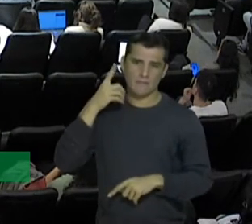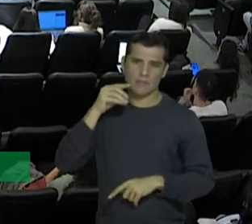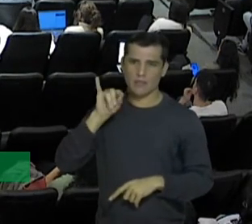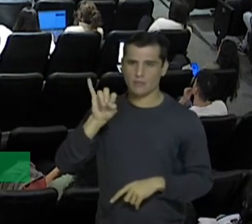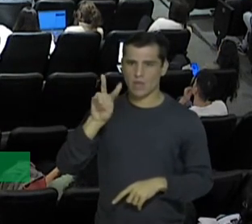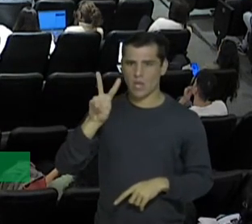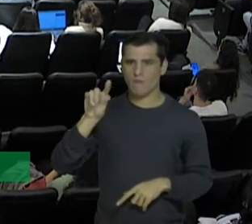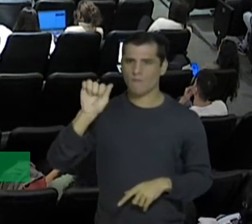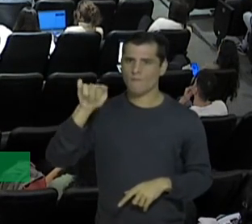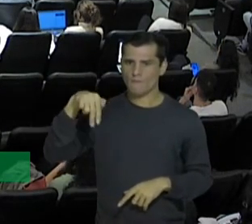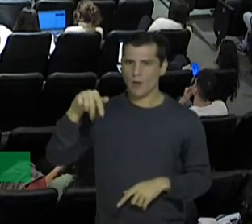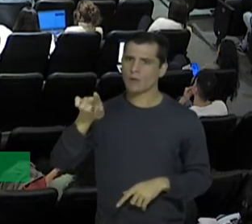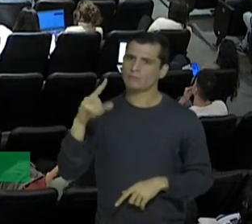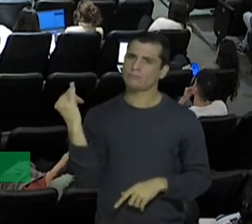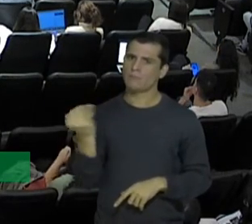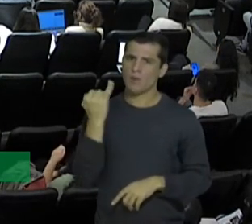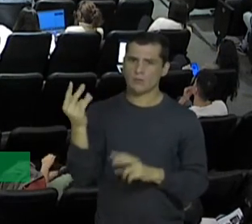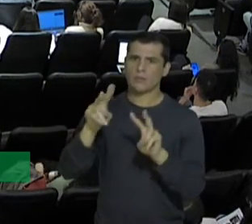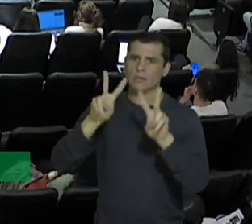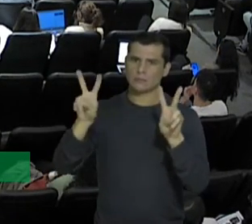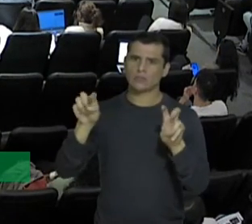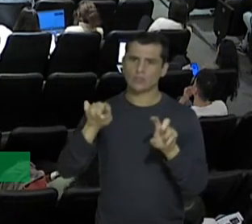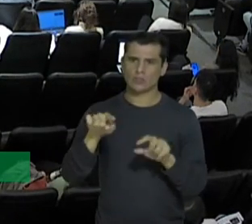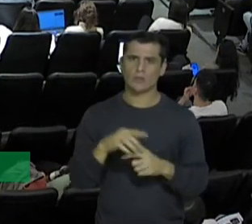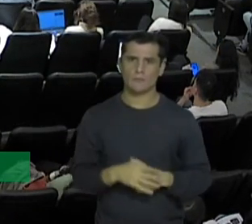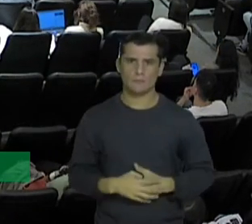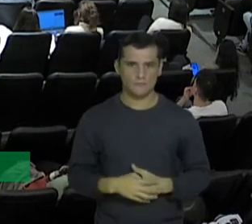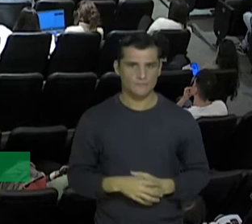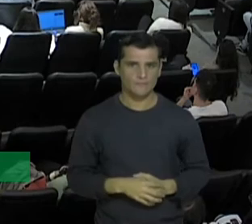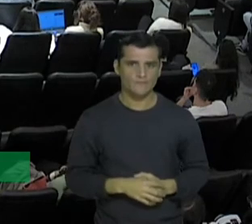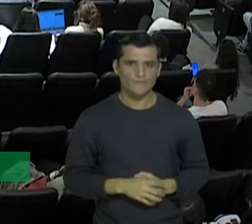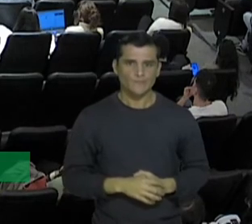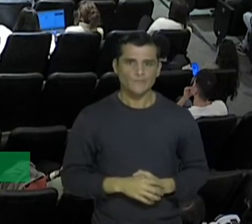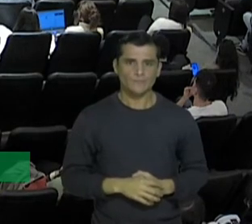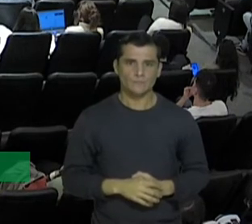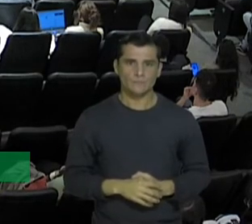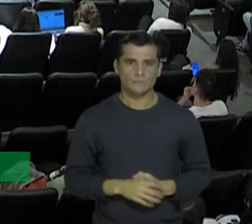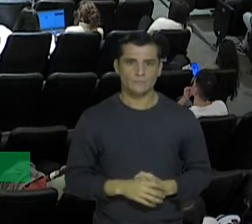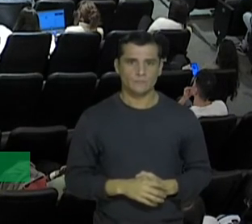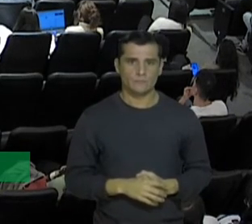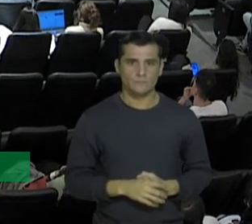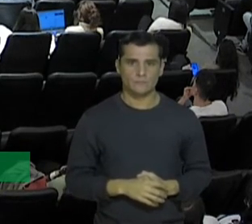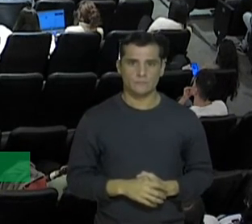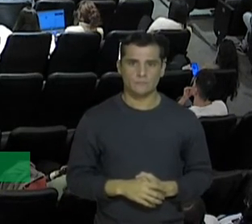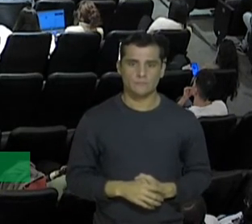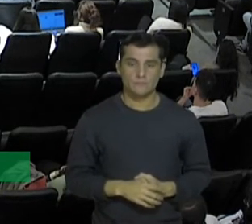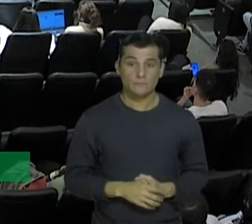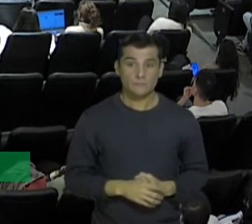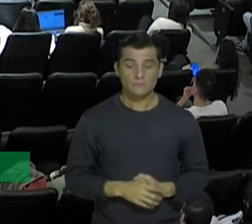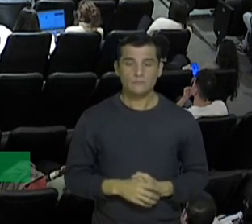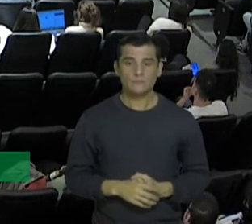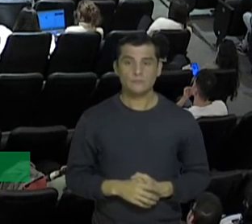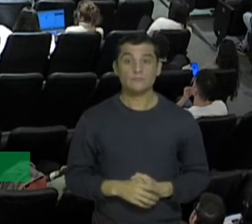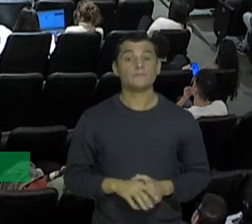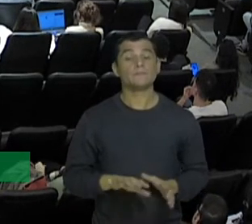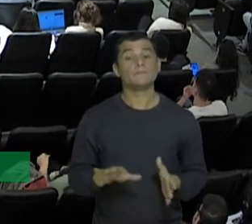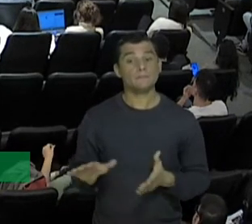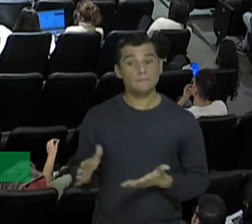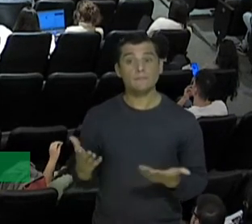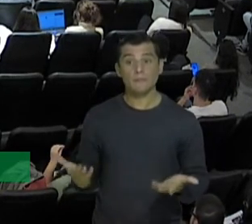relevante Muito obrigado Ok você pode fazer suas considerações eu eu acho que a gente